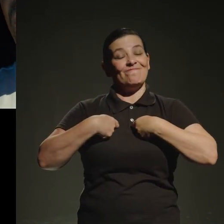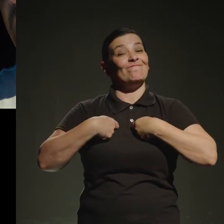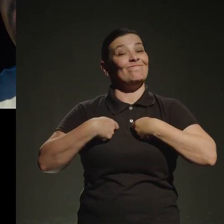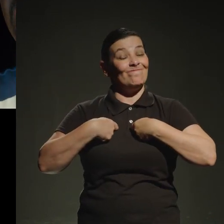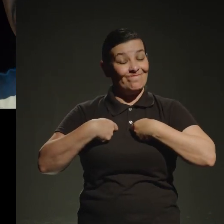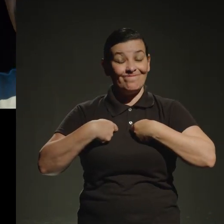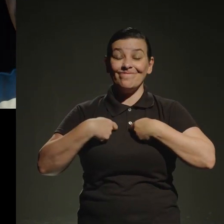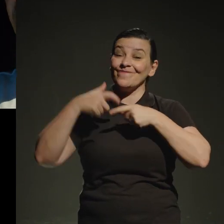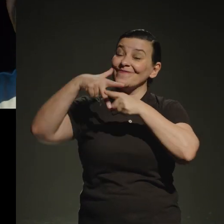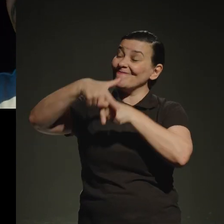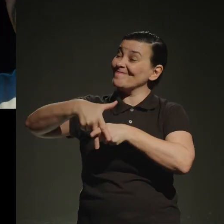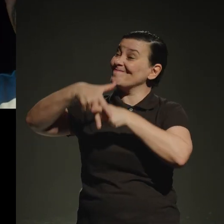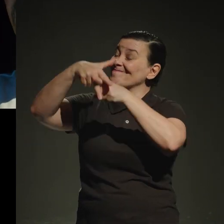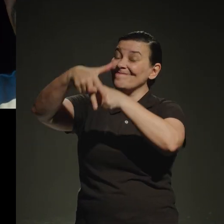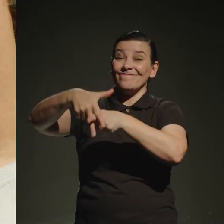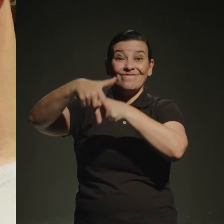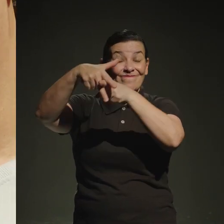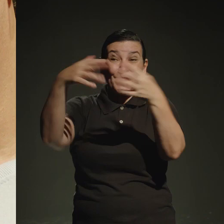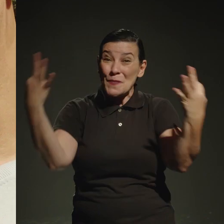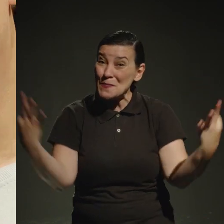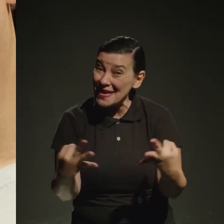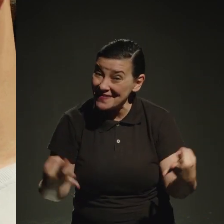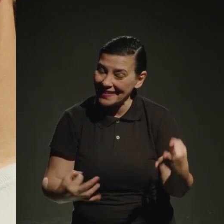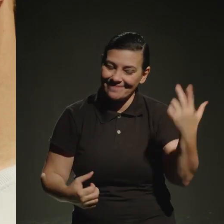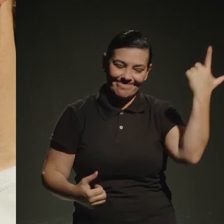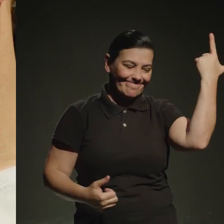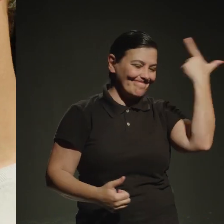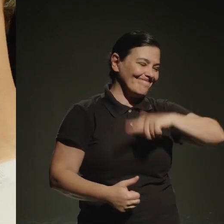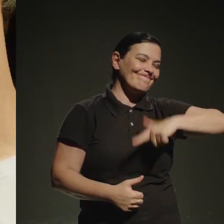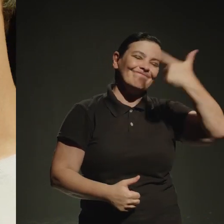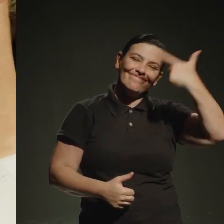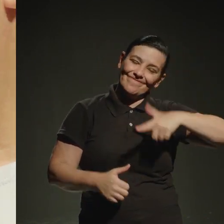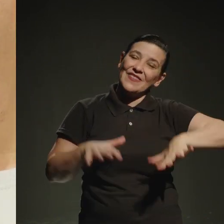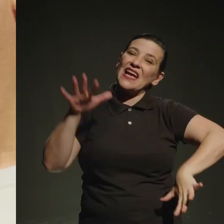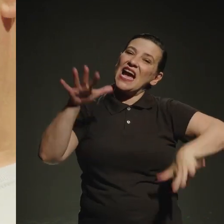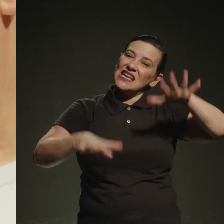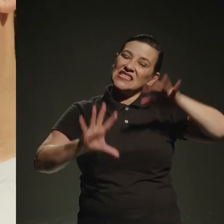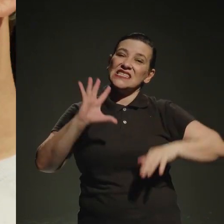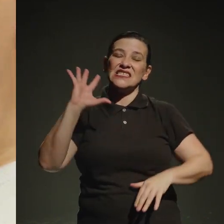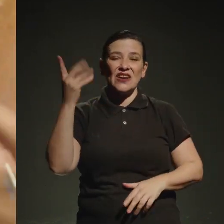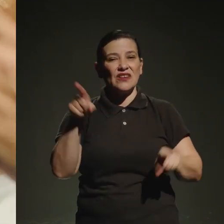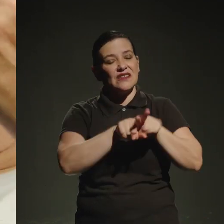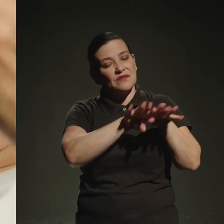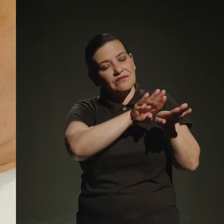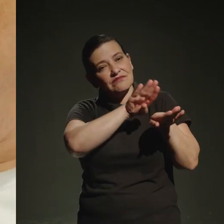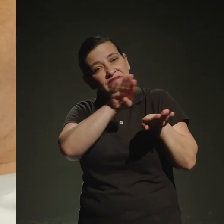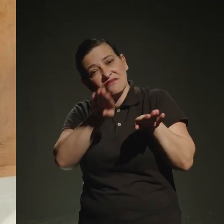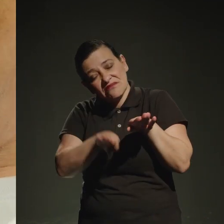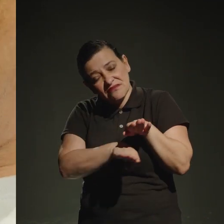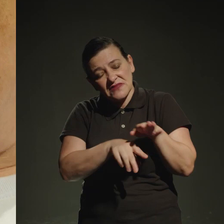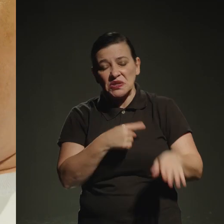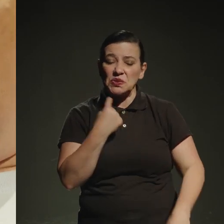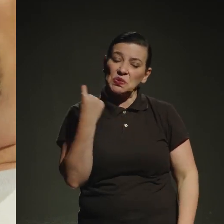humildade, solidão e modéstia. Um saco. Bueno, diz que quem mais se humilha, mais